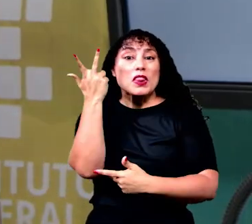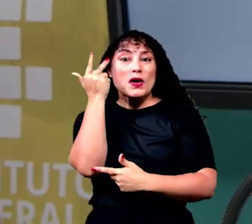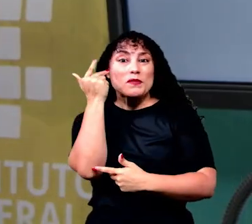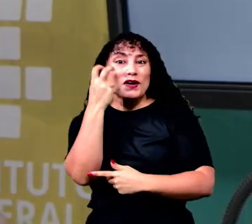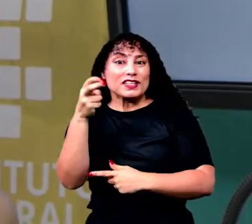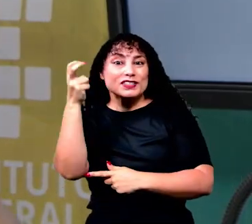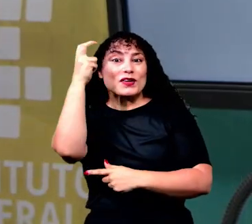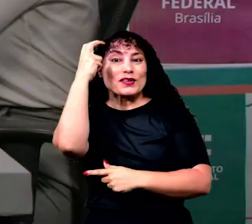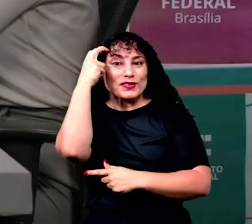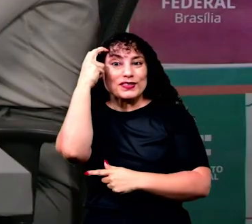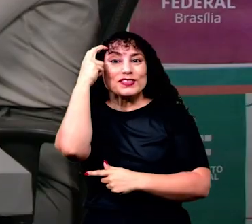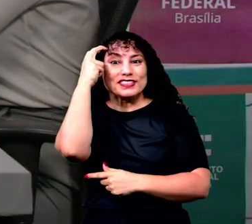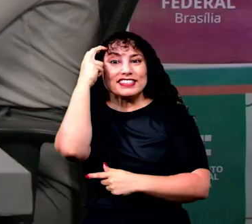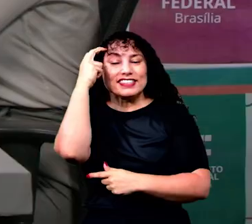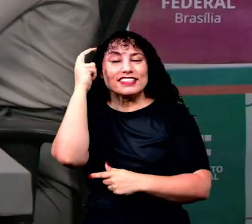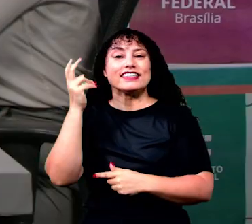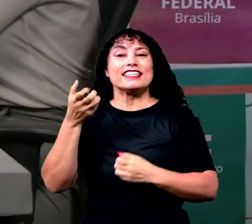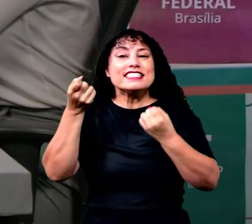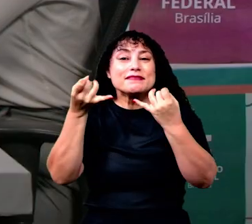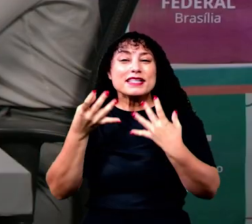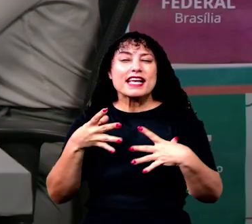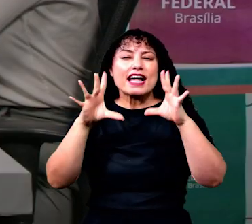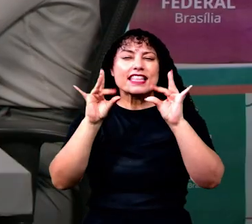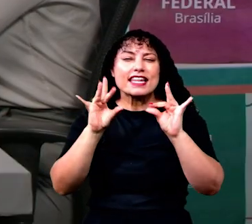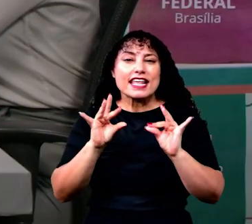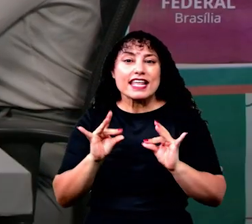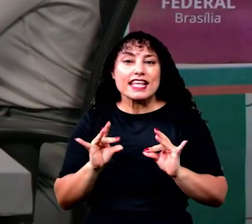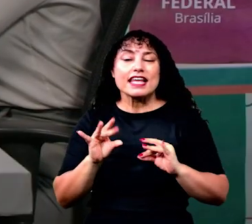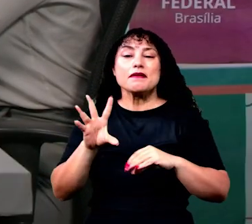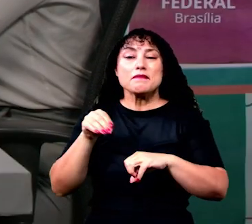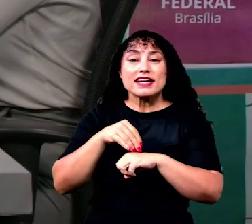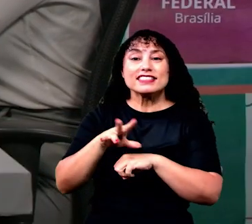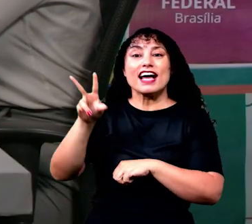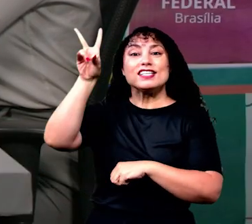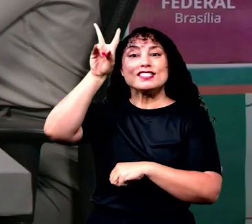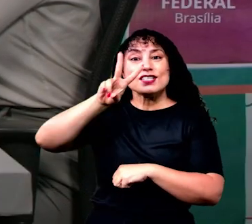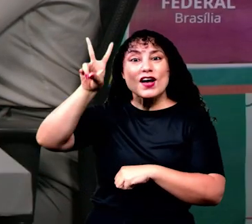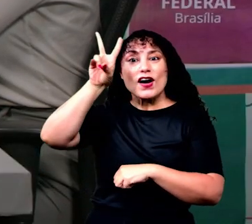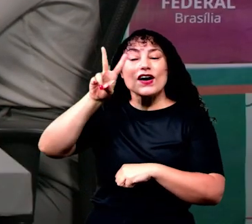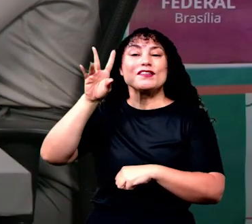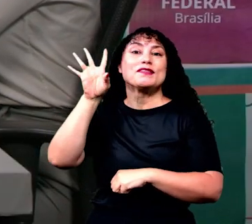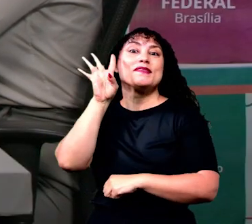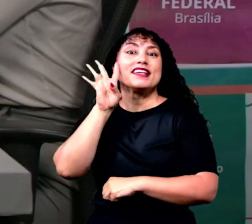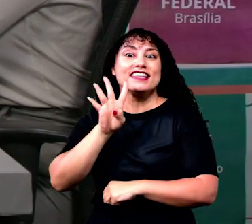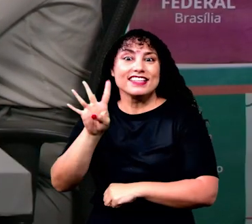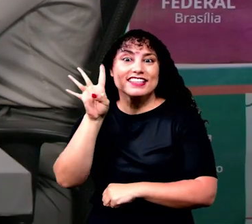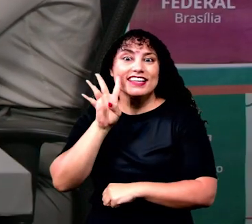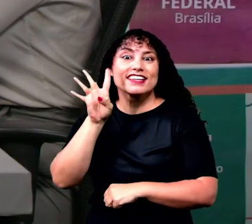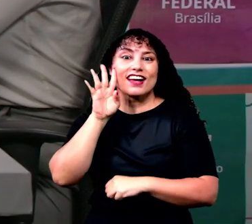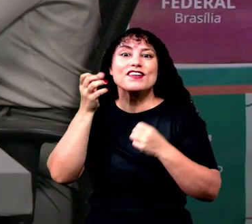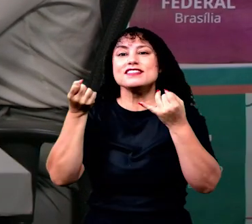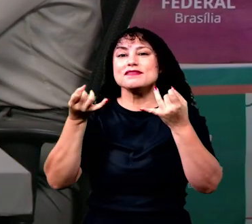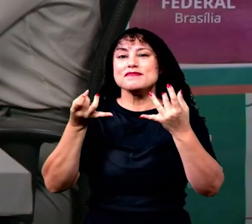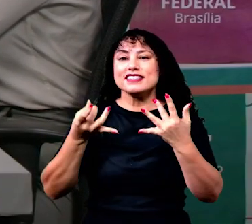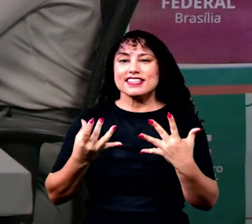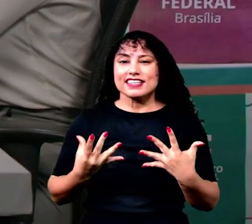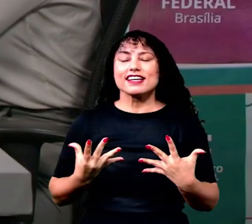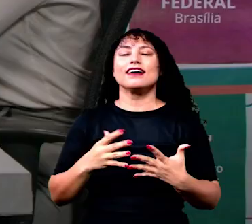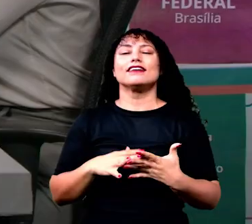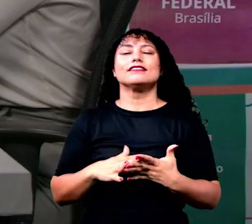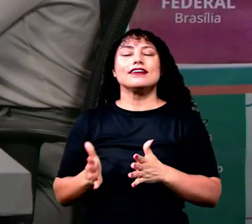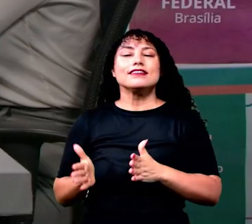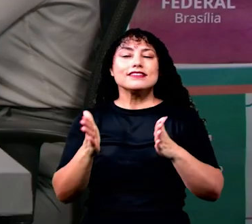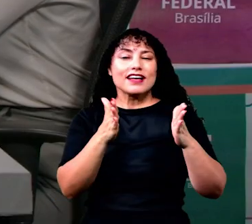tão comum da sua cultura, de ter que explicar direitinho, de você trazer a história. Foi muito legal